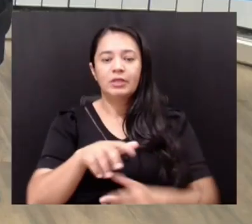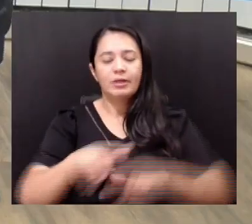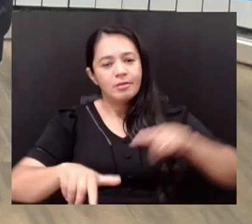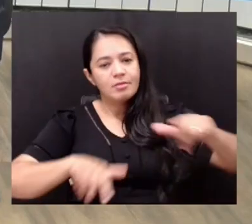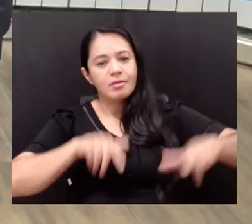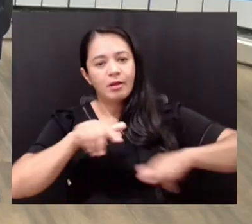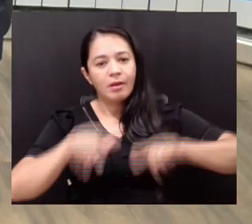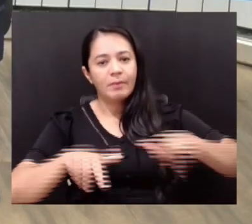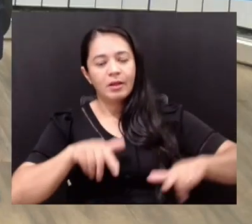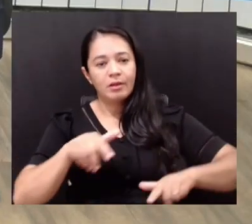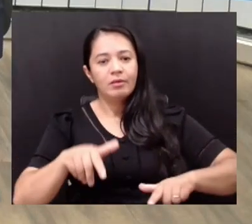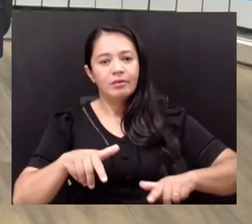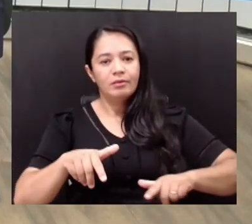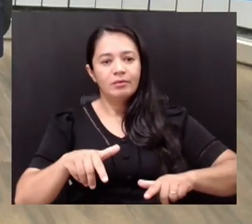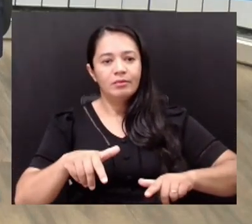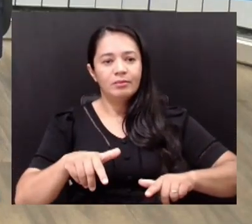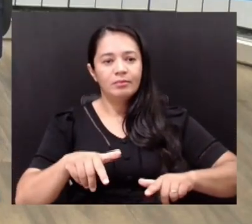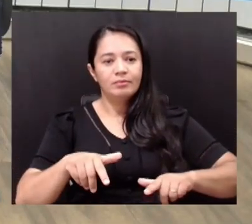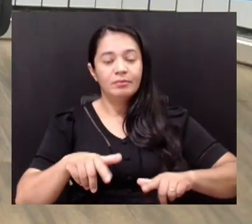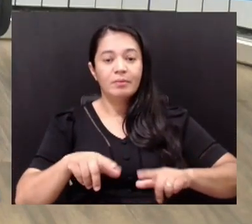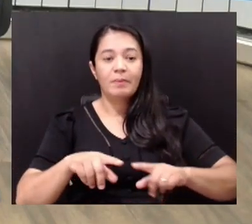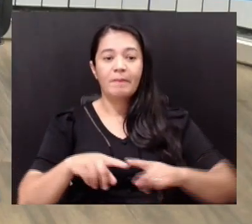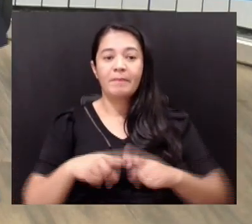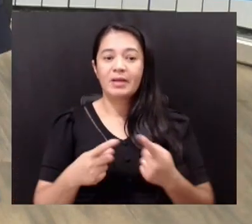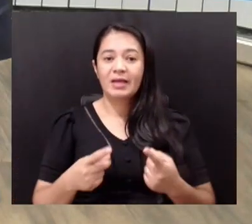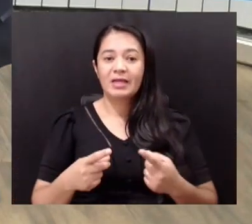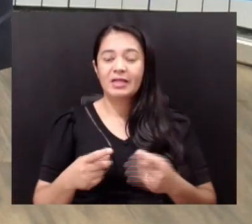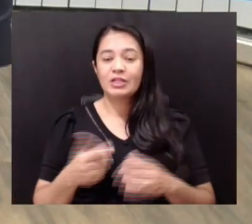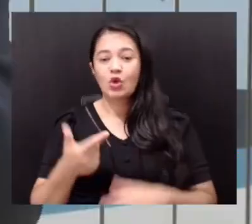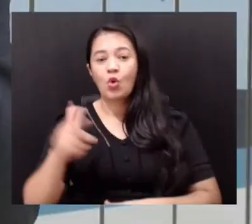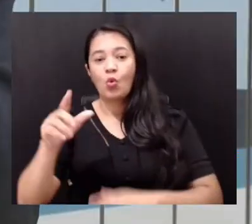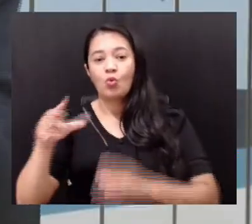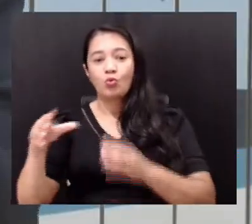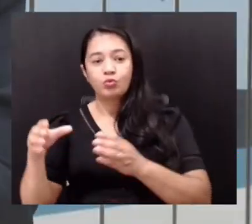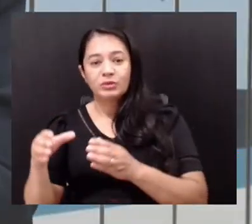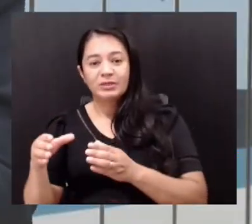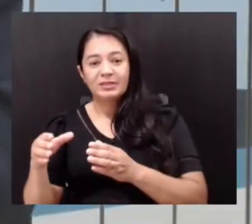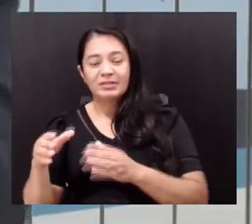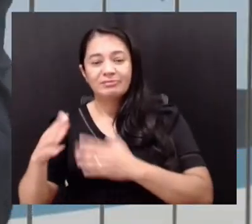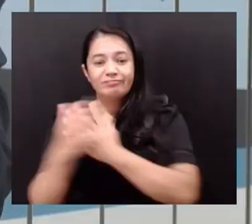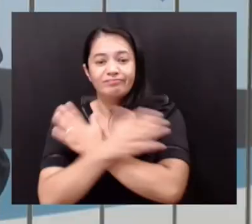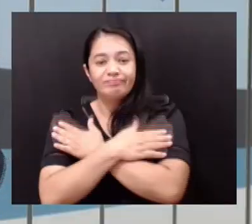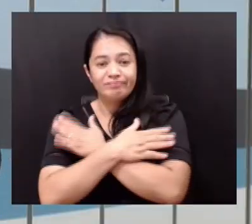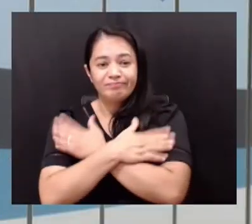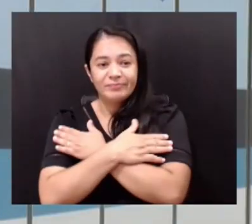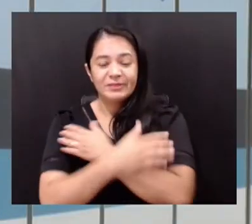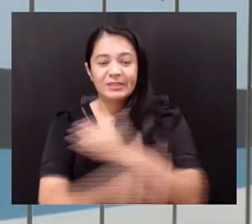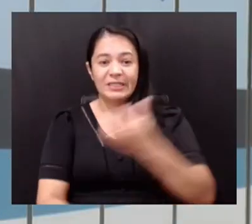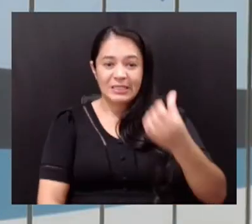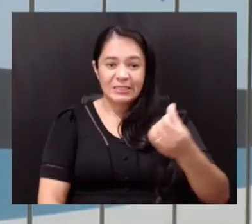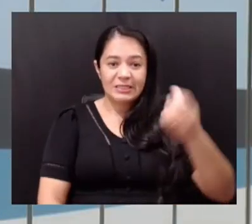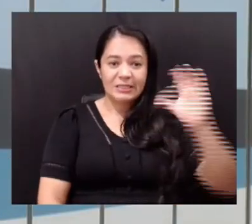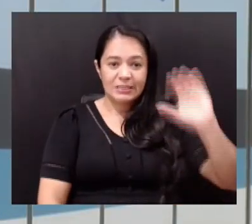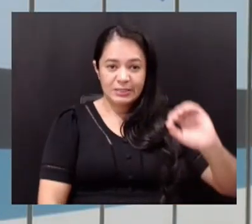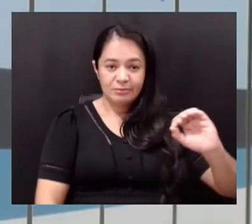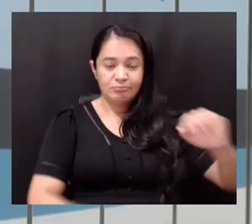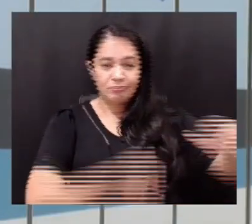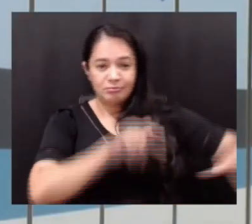população grande desempregada. Desses 60% que estão empregados,